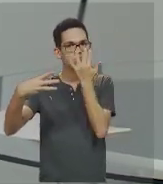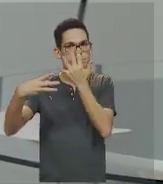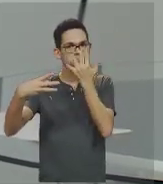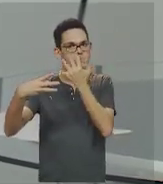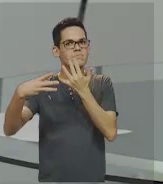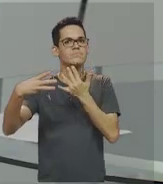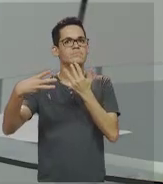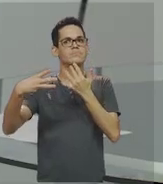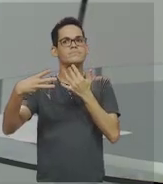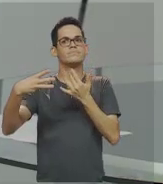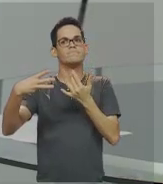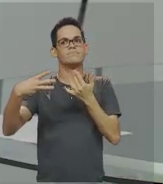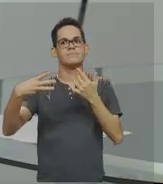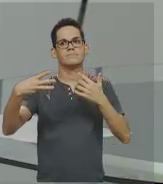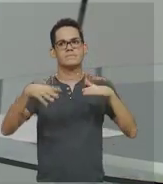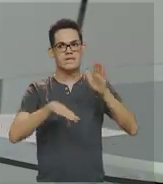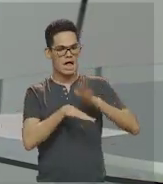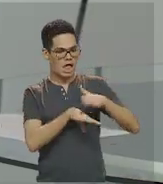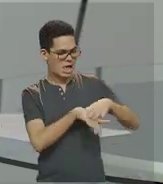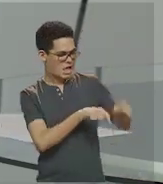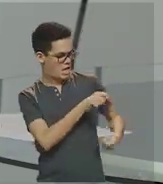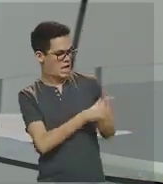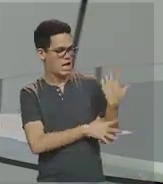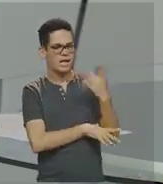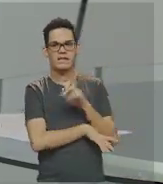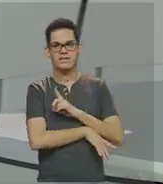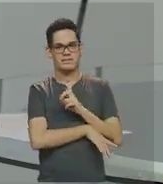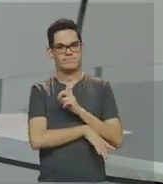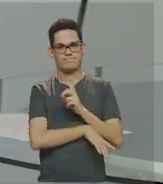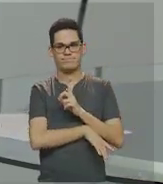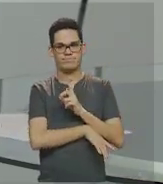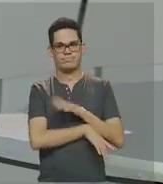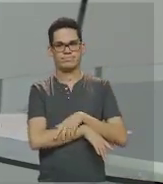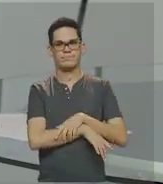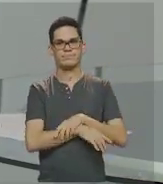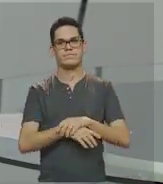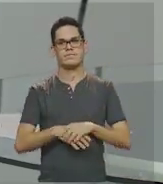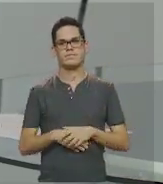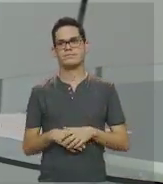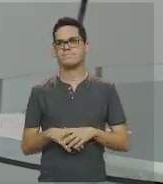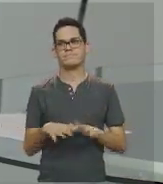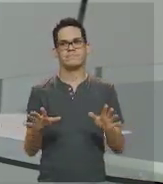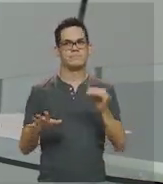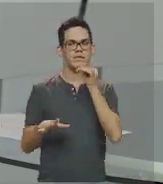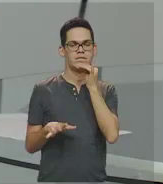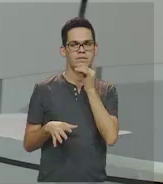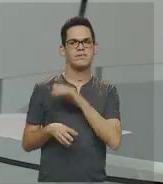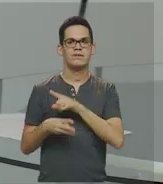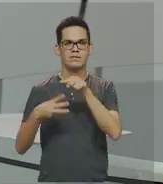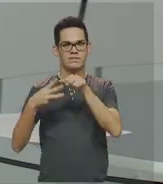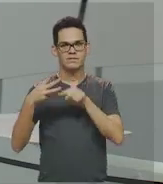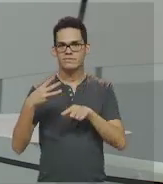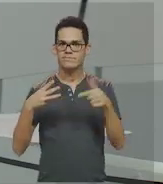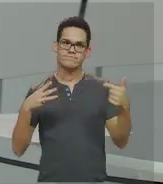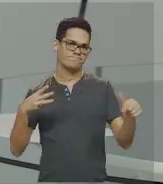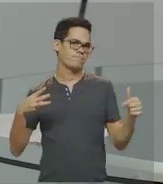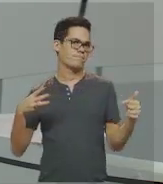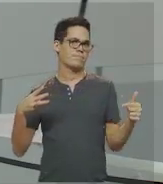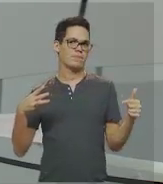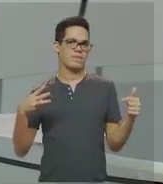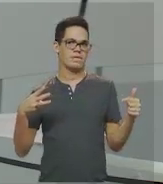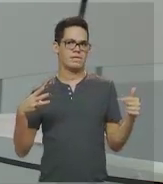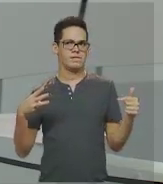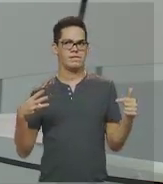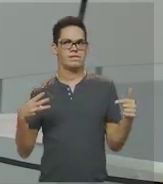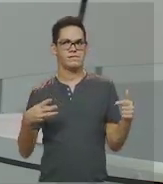podem ser feitas a partir de mistura de nenhuma outra. Se você não tem essas 3 cores, aí infelizmente